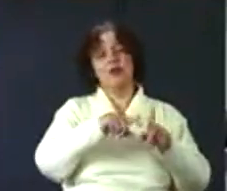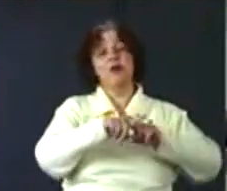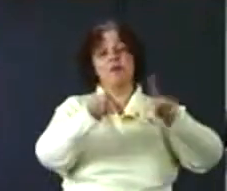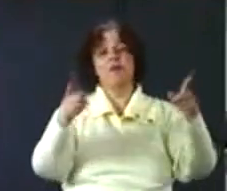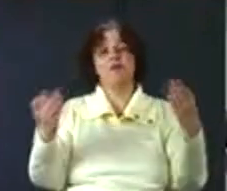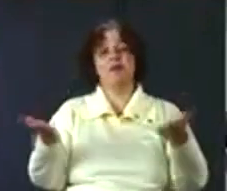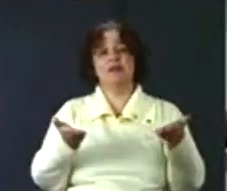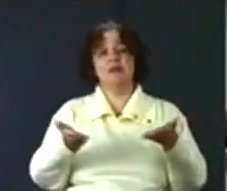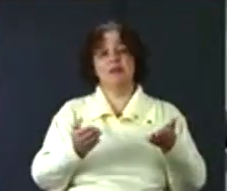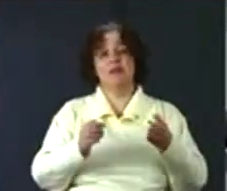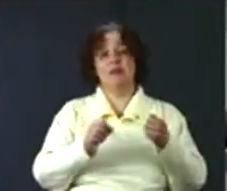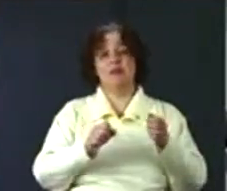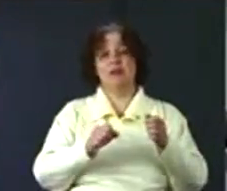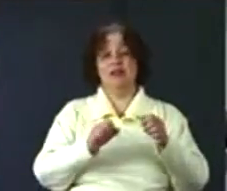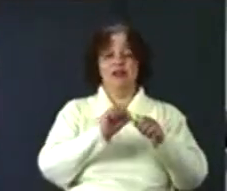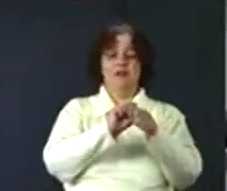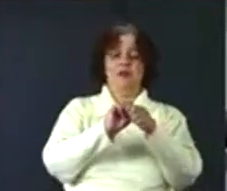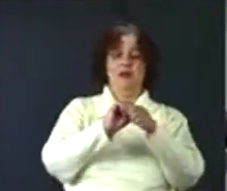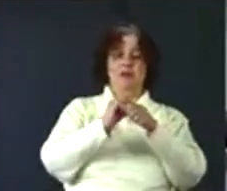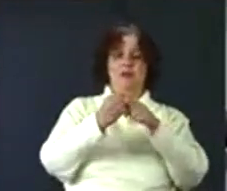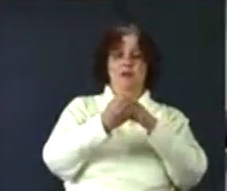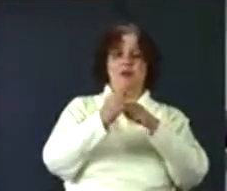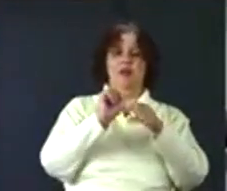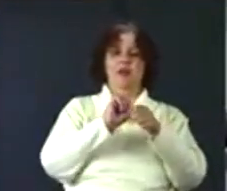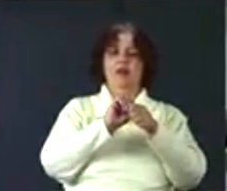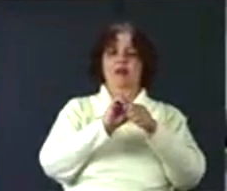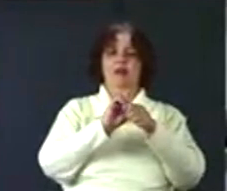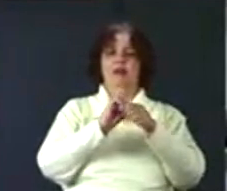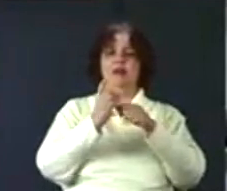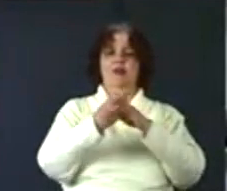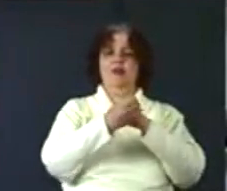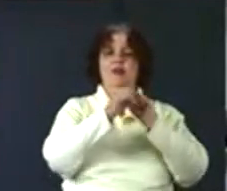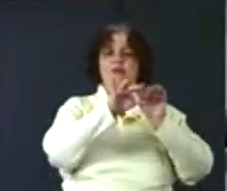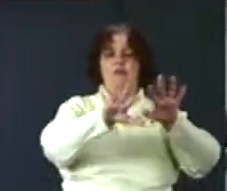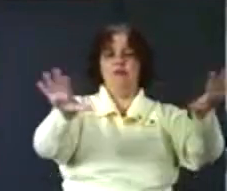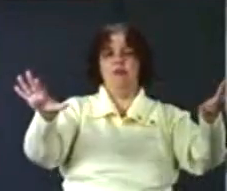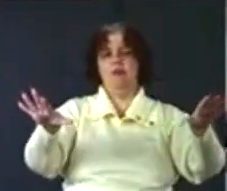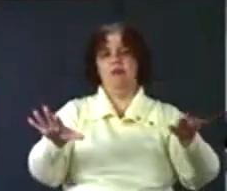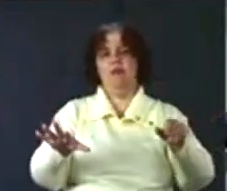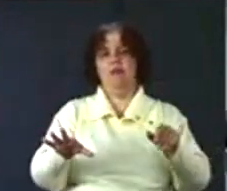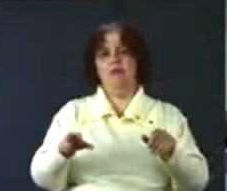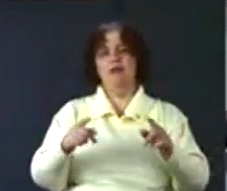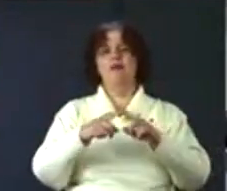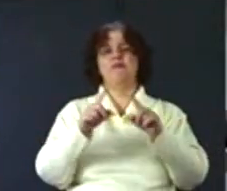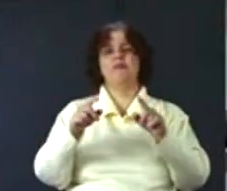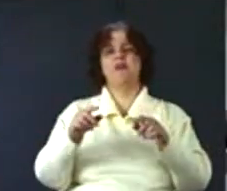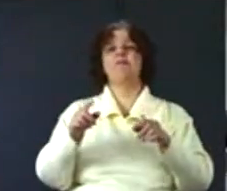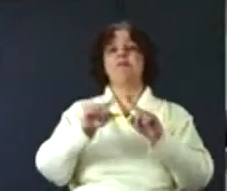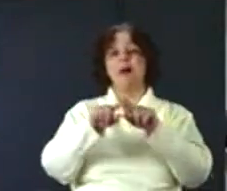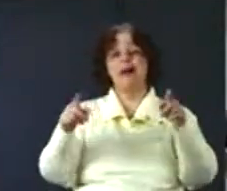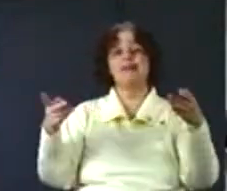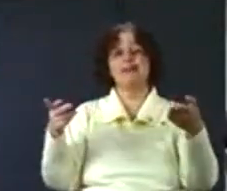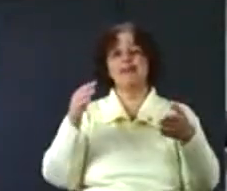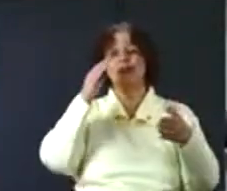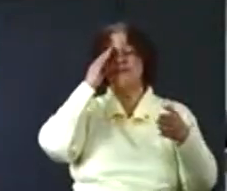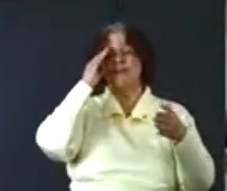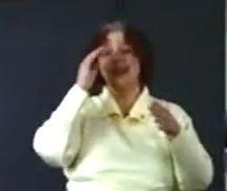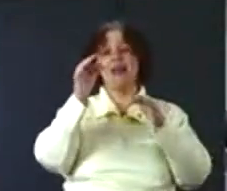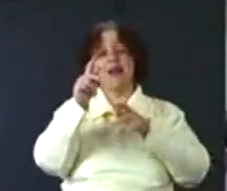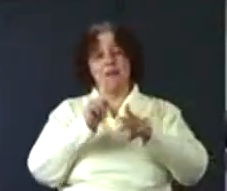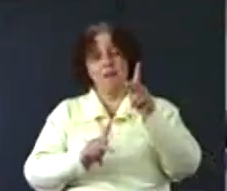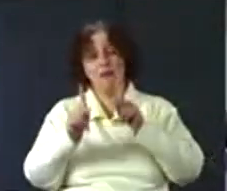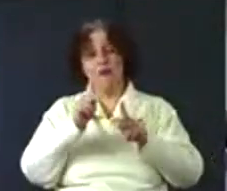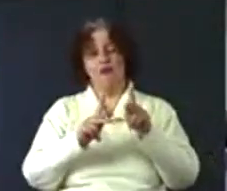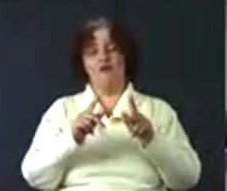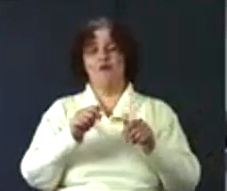da pandemia que assola a humanidade nos últimos dias, há um povo na terra, o povo do Senhor Jesus, que ainda também